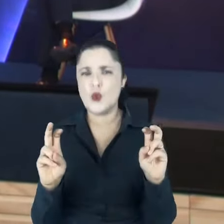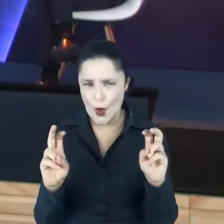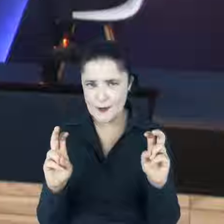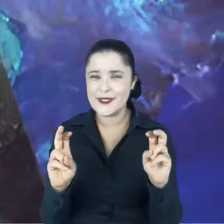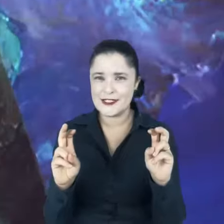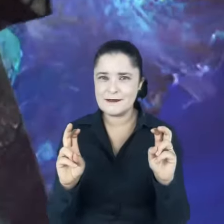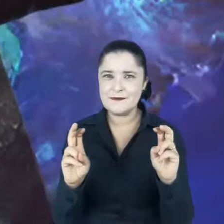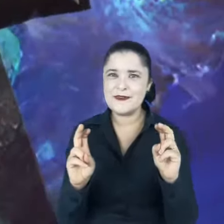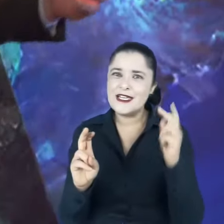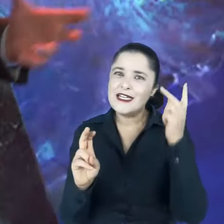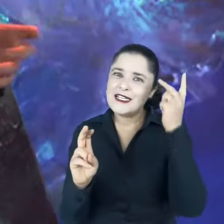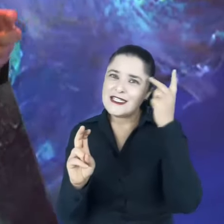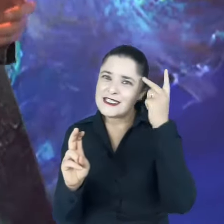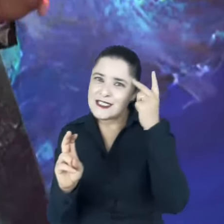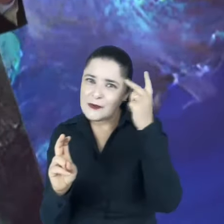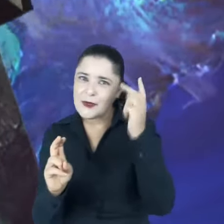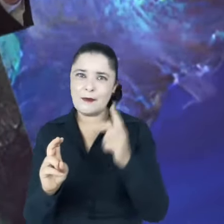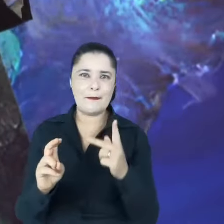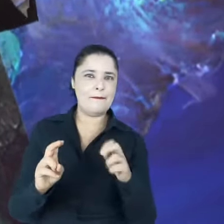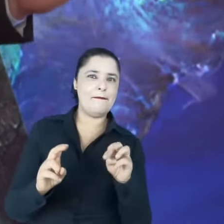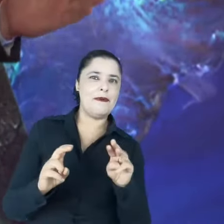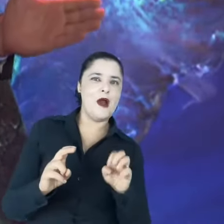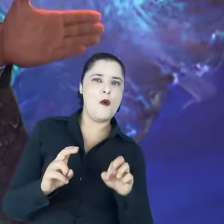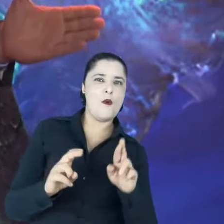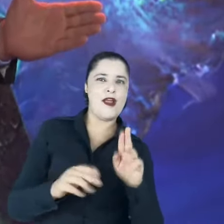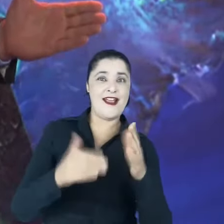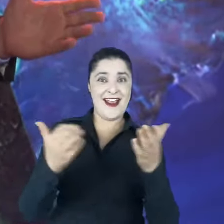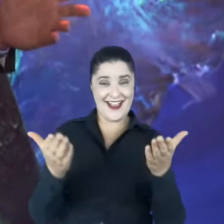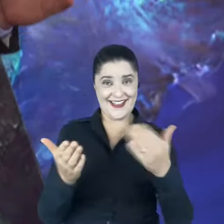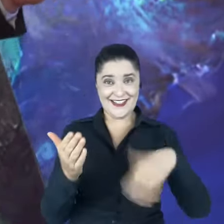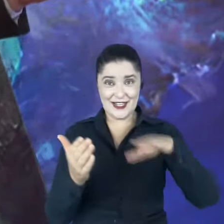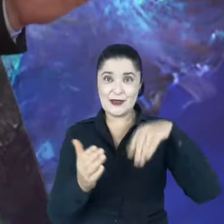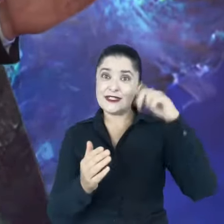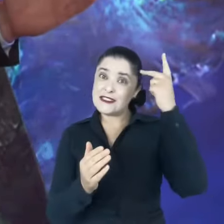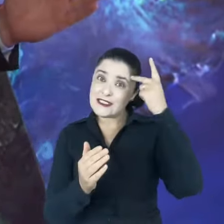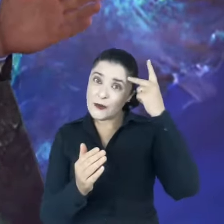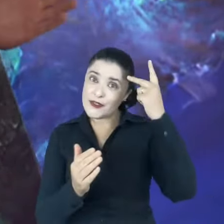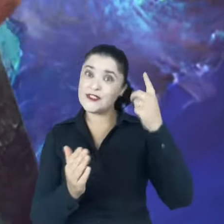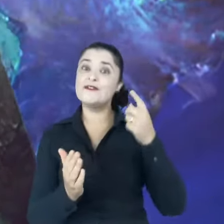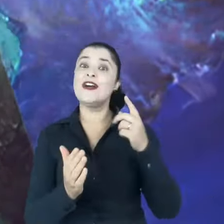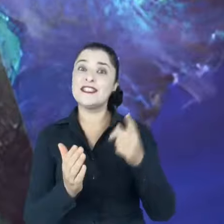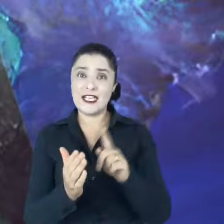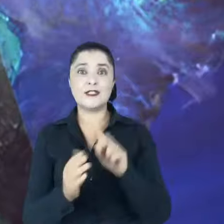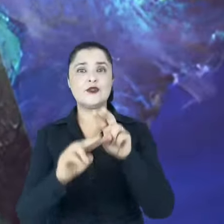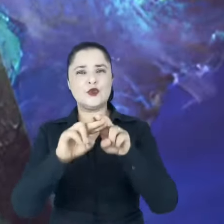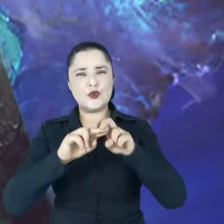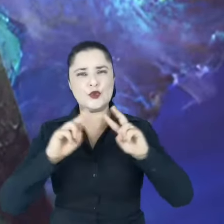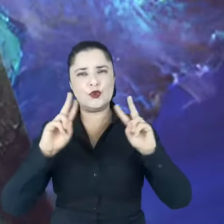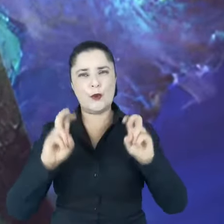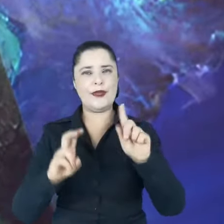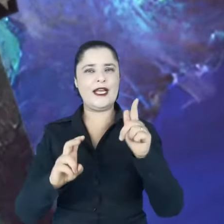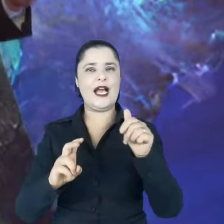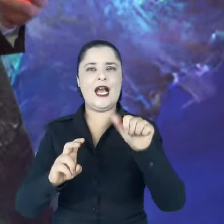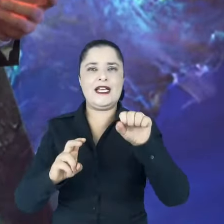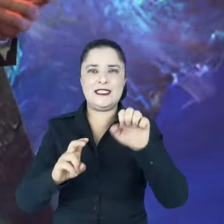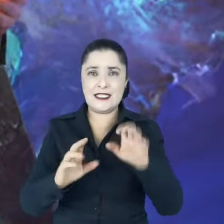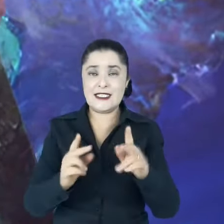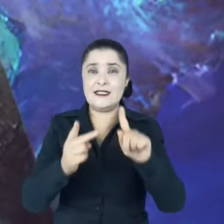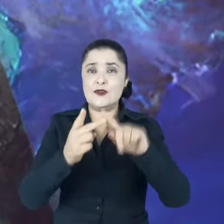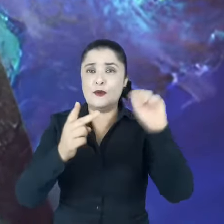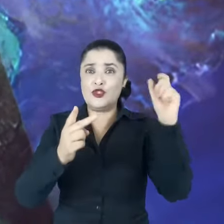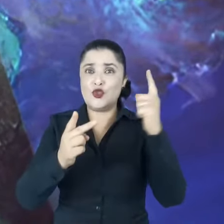Power Ring, todo o sistema. São Paulo vai ser sobre gás, vários tipos de gás, e sobre solar. Então, dá